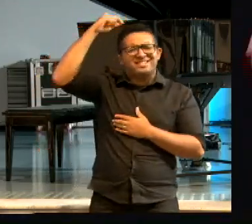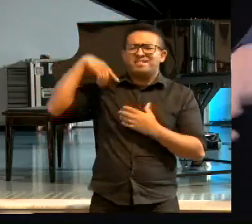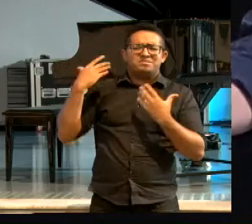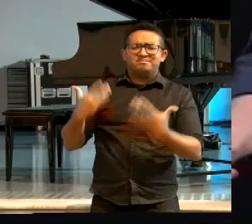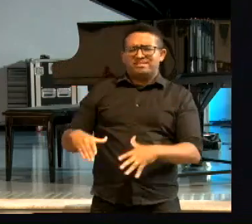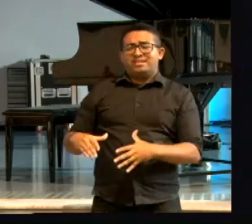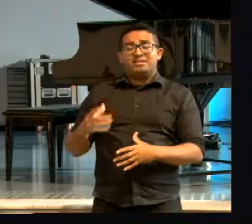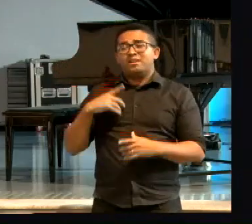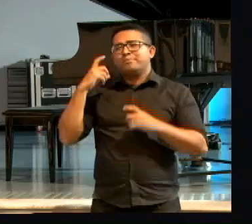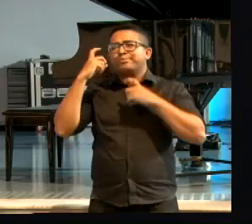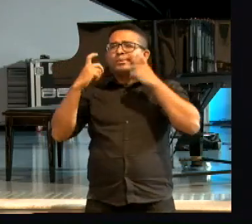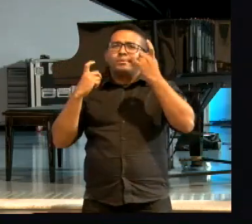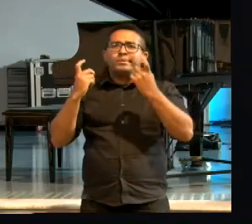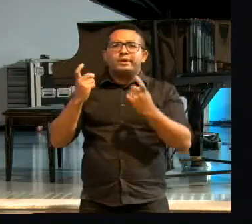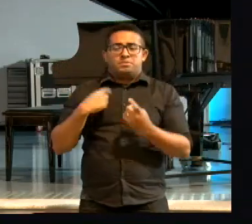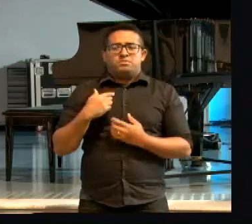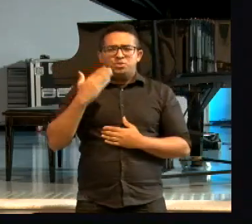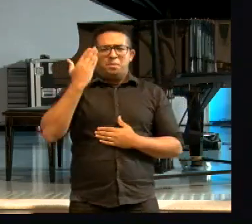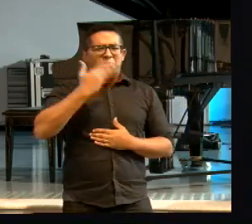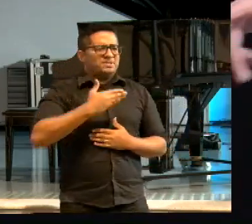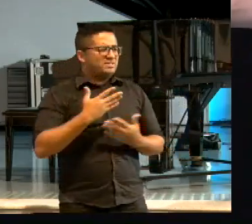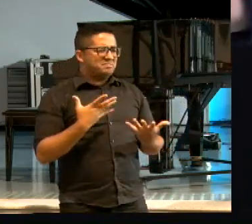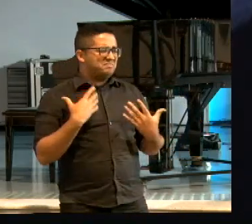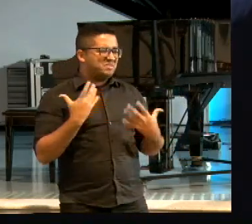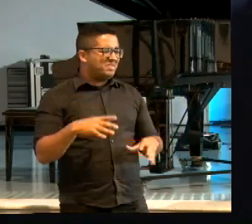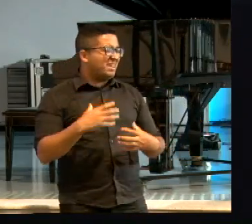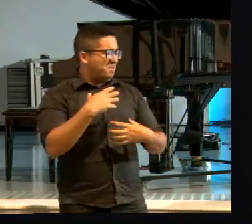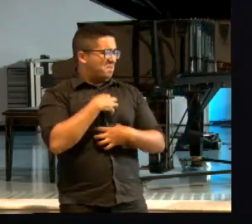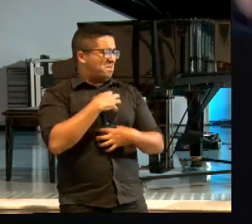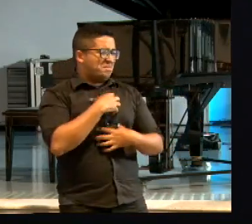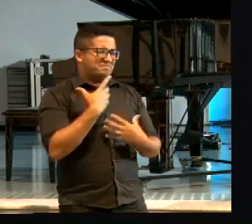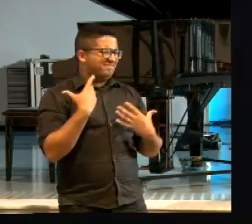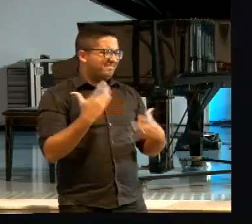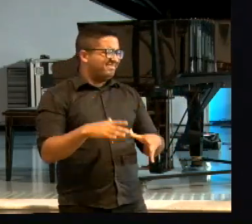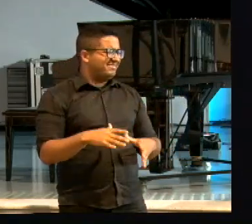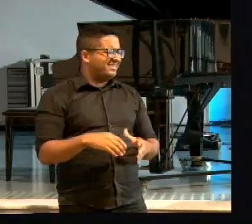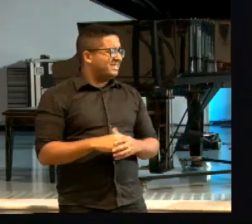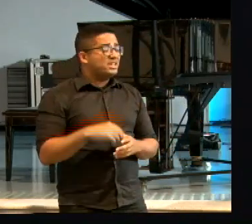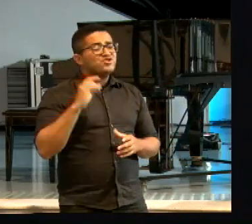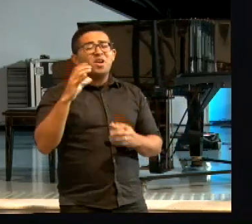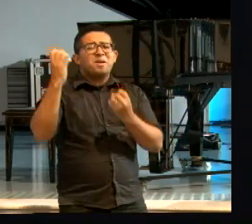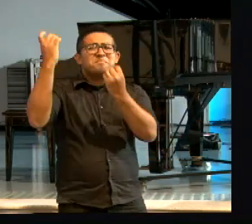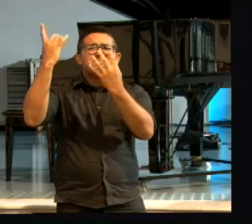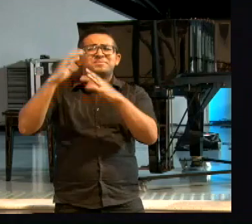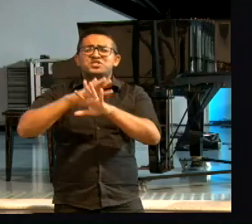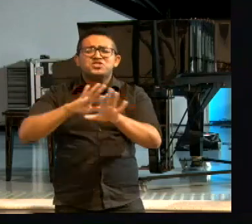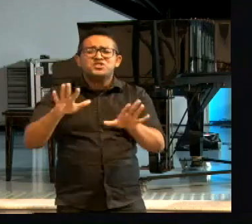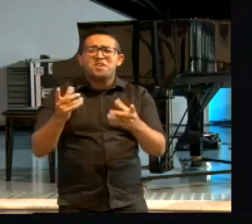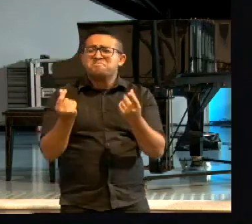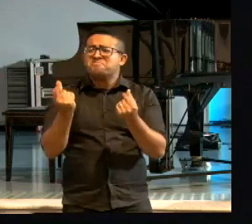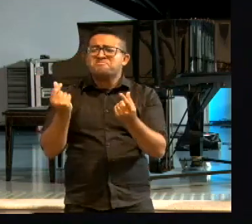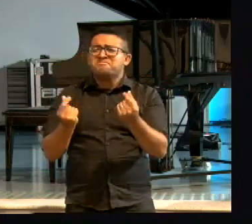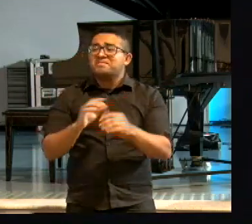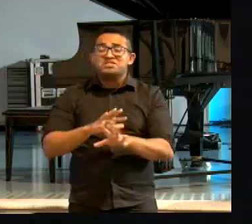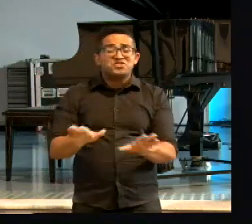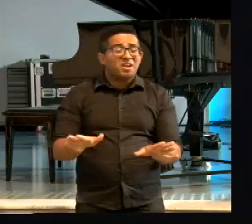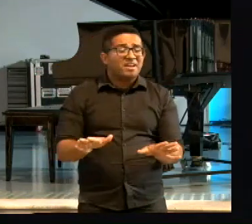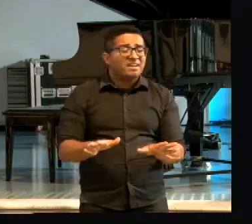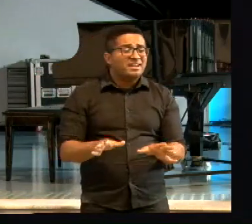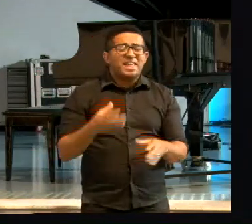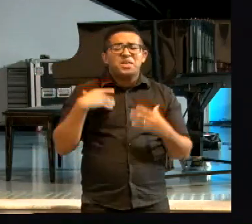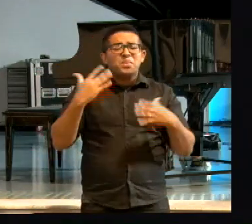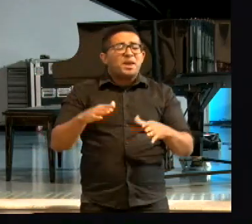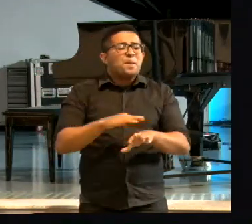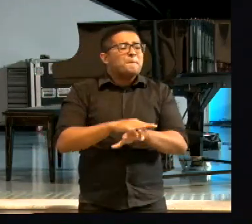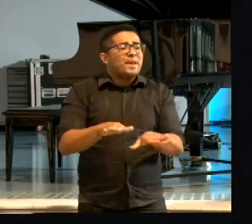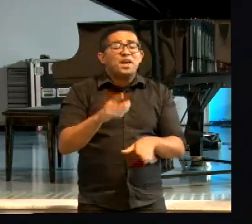ter que me preocupar com caráter, eu só queria essa parte do Evangelho que tem minha bênção financeira. Eu não quero parar de mentir